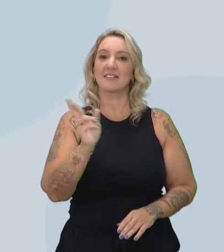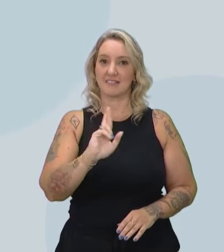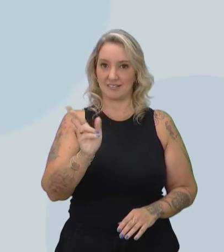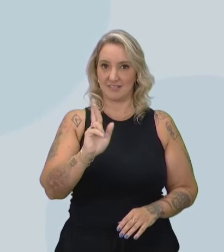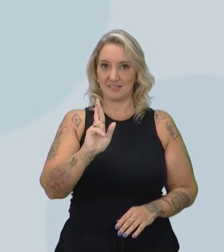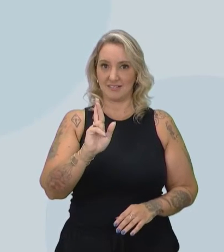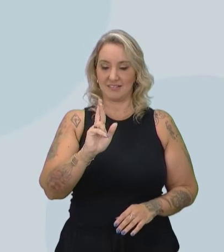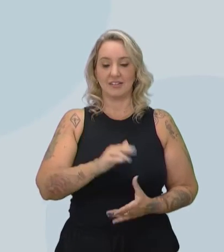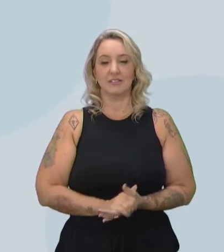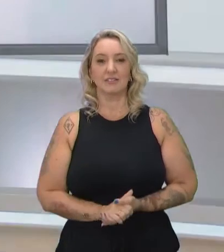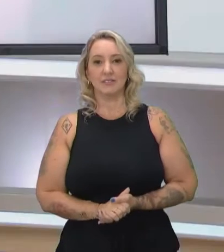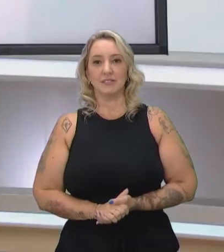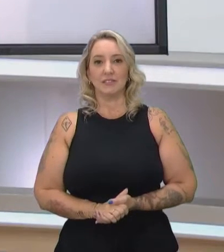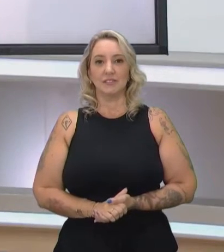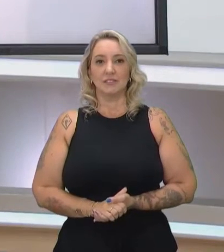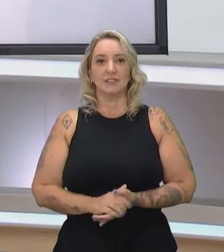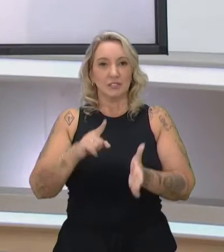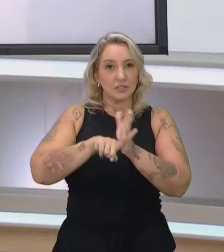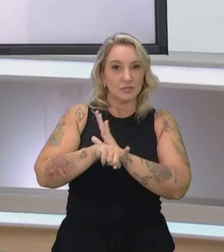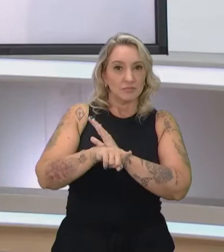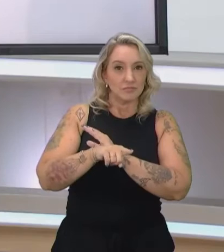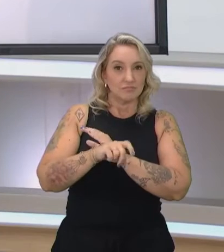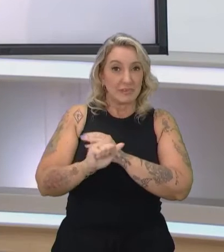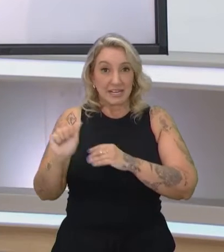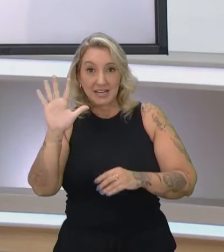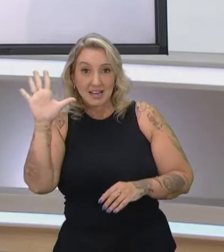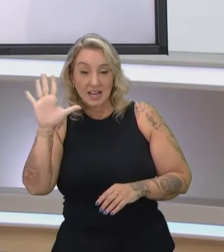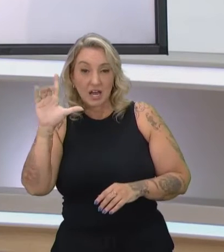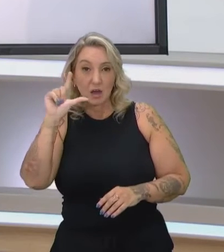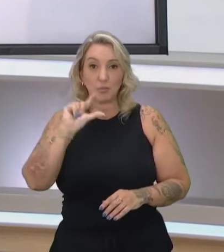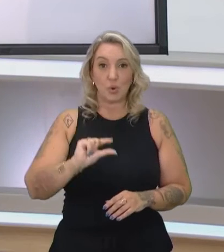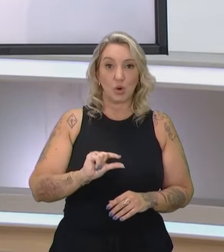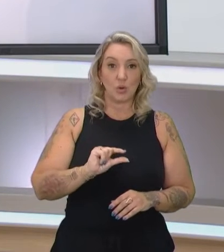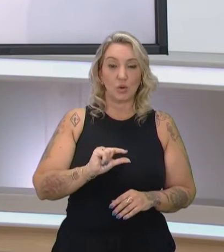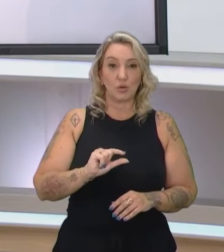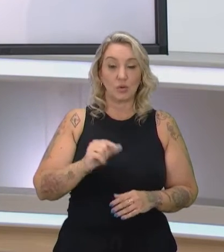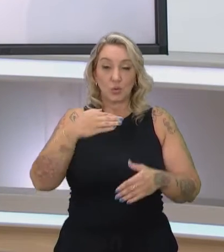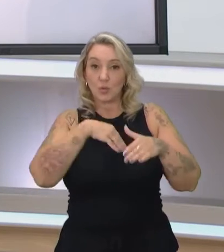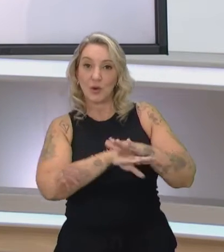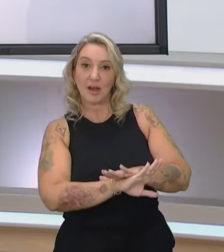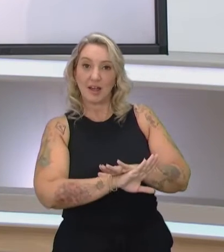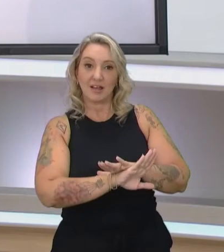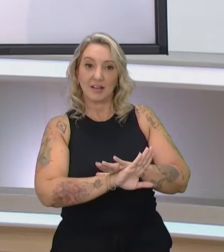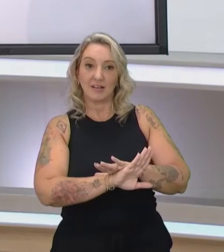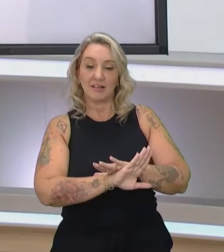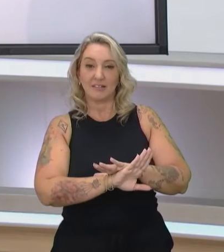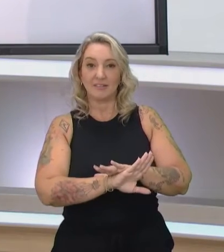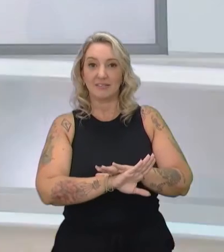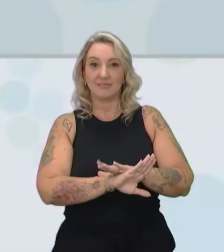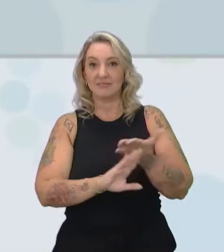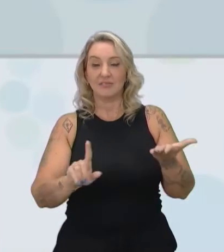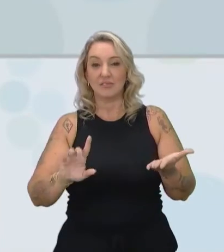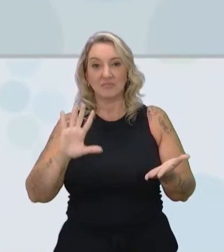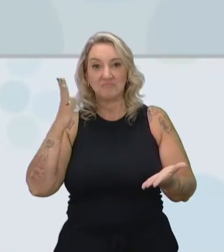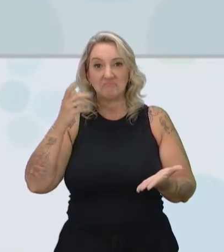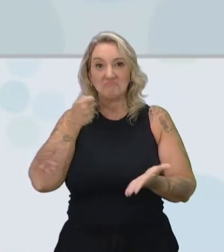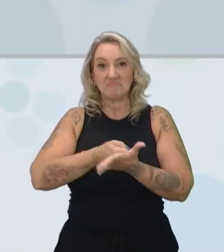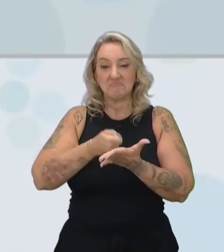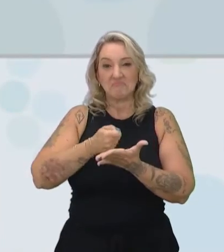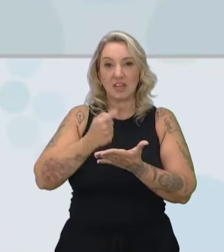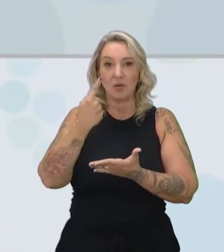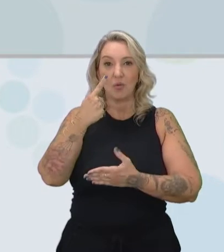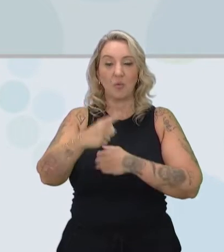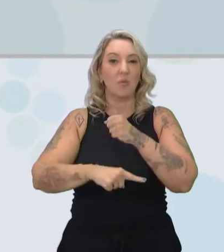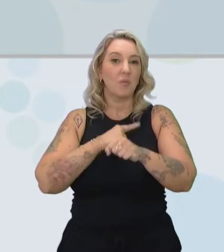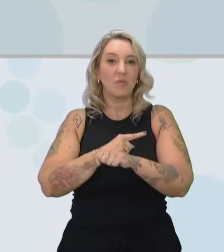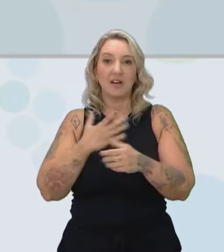R$ 376. E a pergunta que fica é: isso é muito? Isso é pouco? A gente guarda ou a gente paga em um ano ou a gente